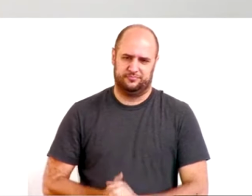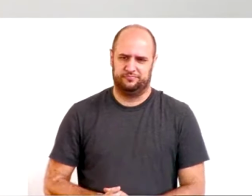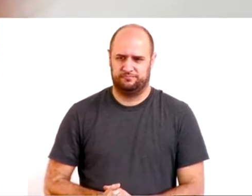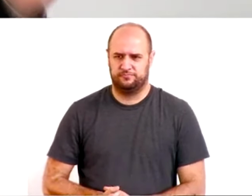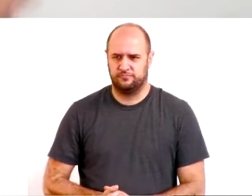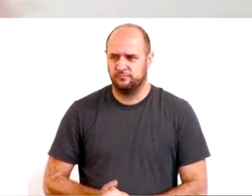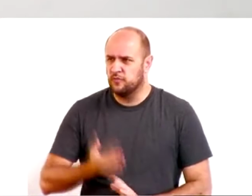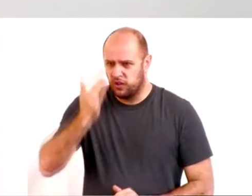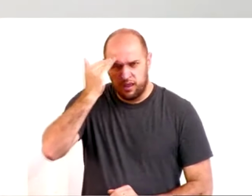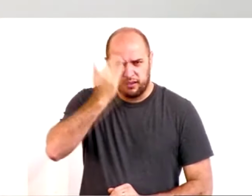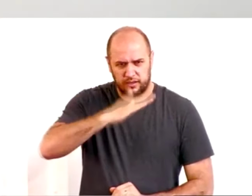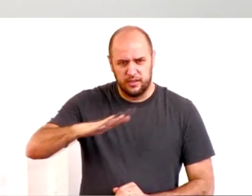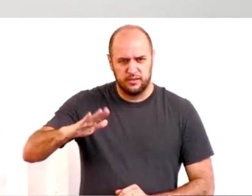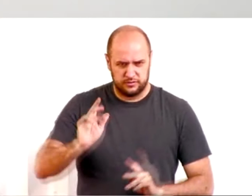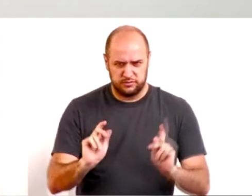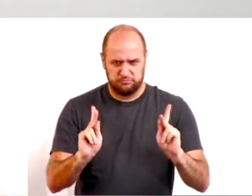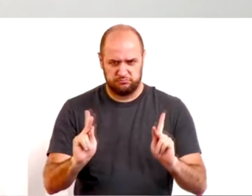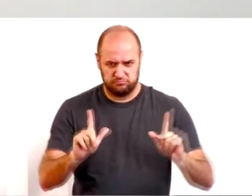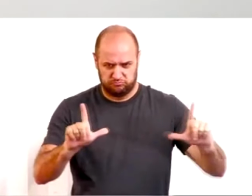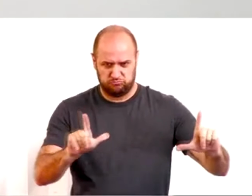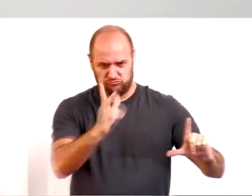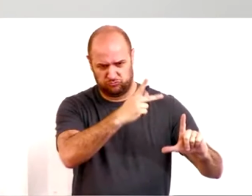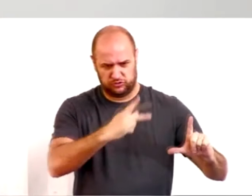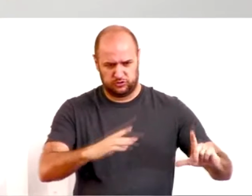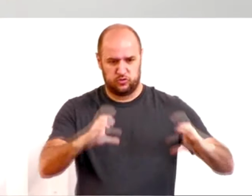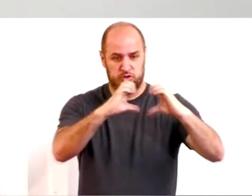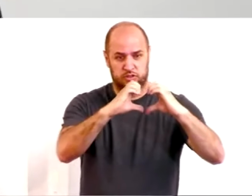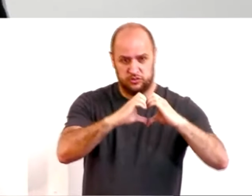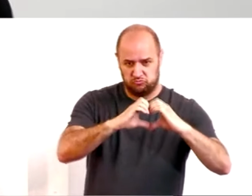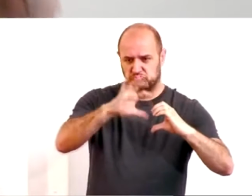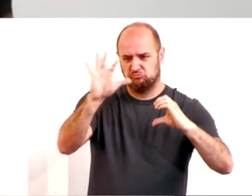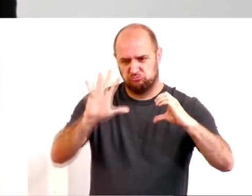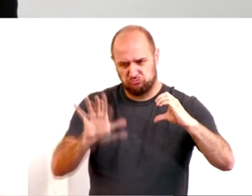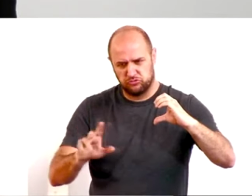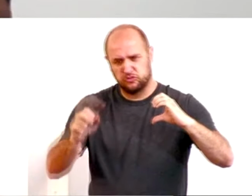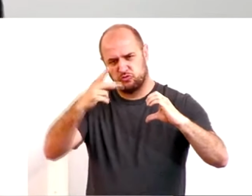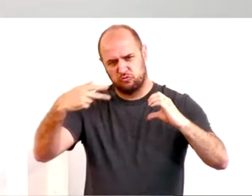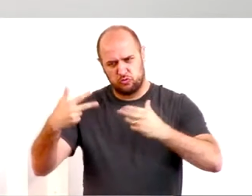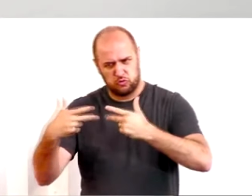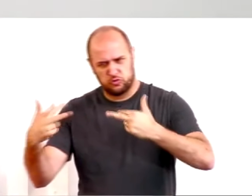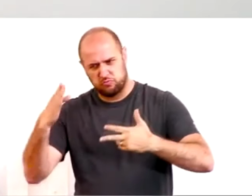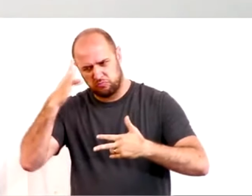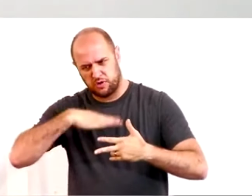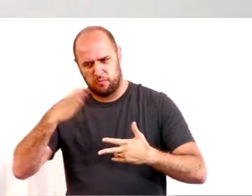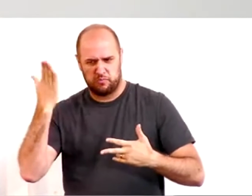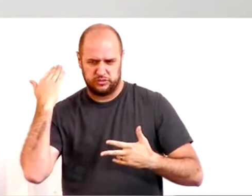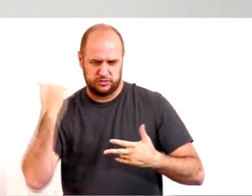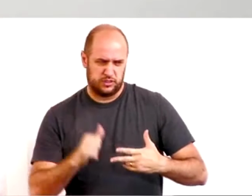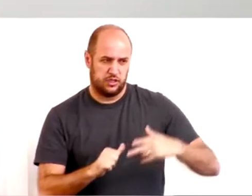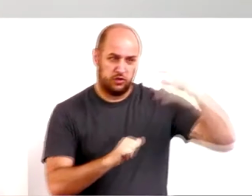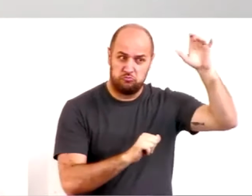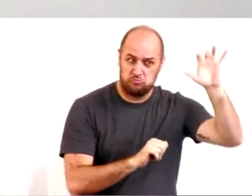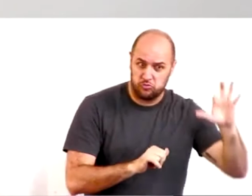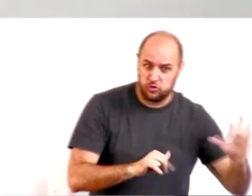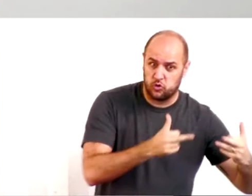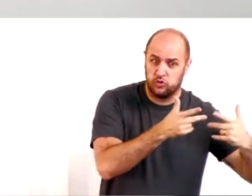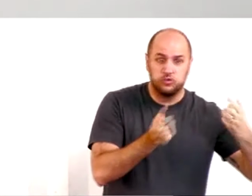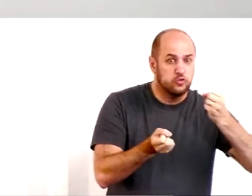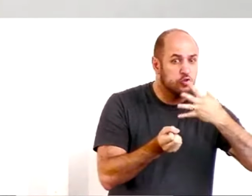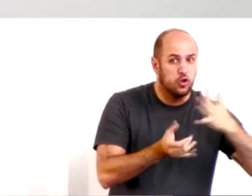de Deus. Eis aí então o desenho: o coração, as atitudes antigas e aquilo que Cristo está começando a